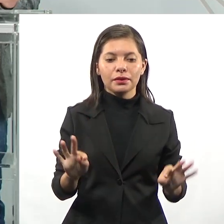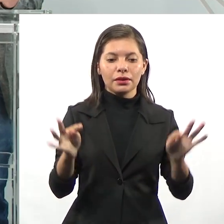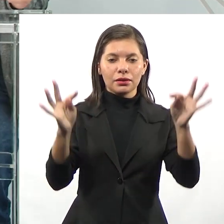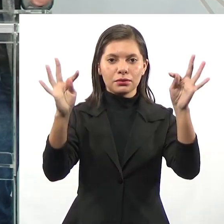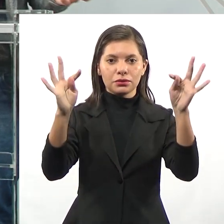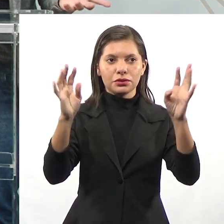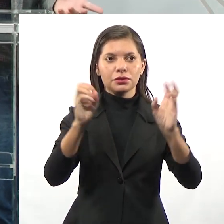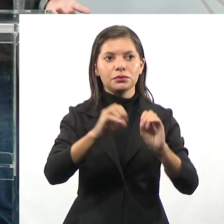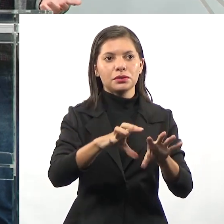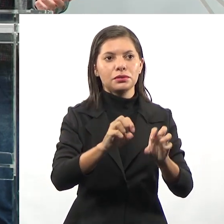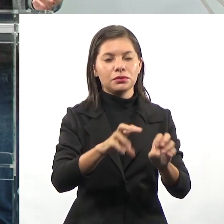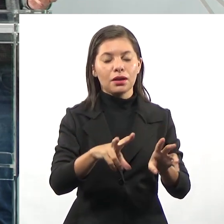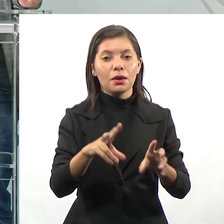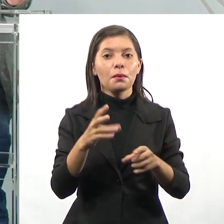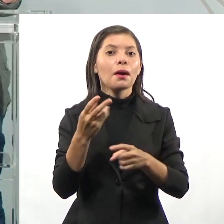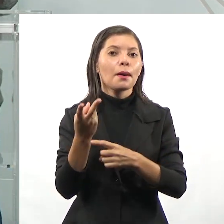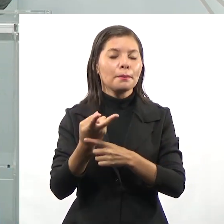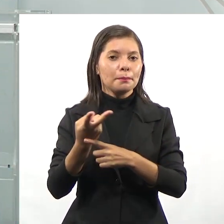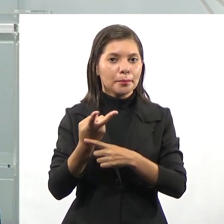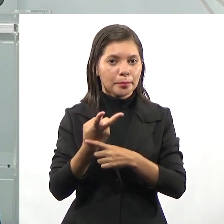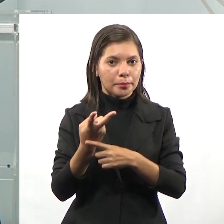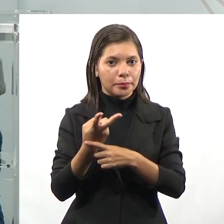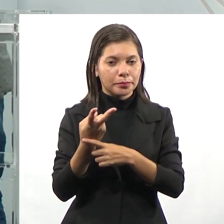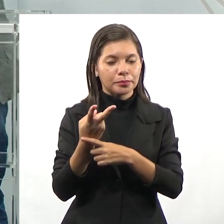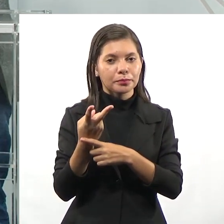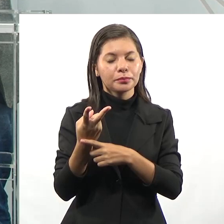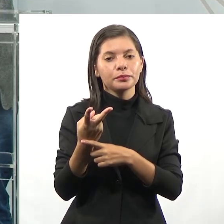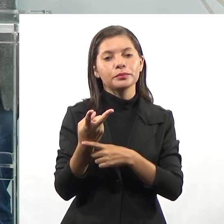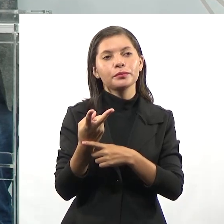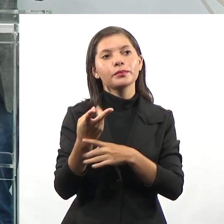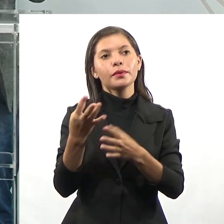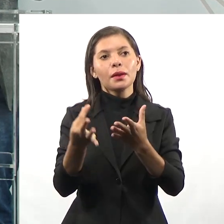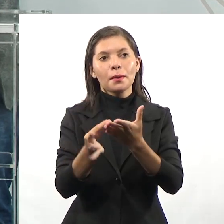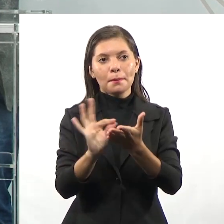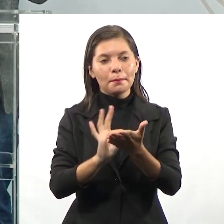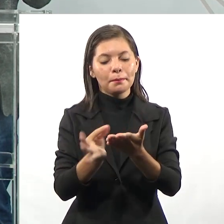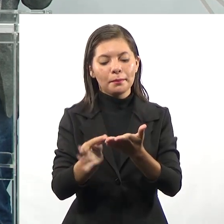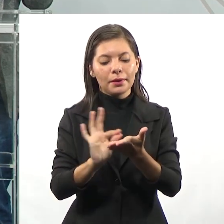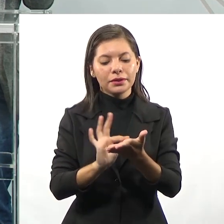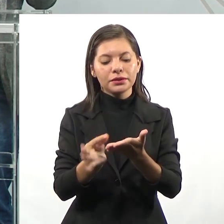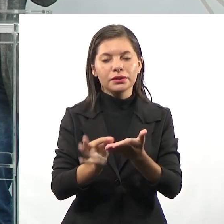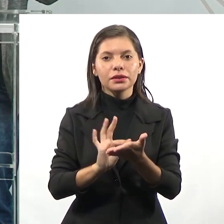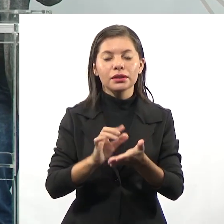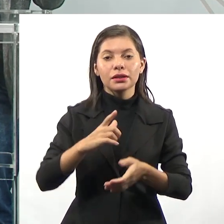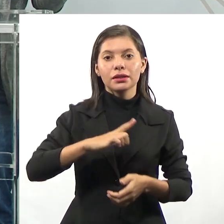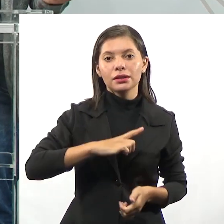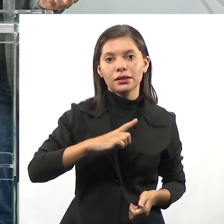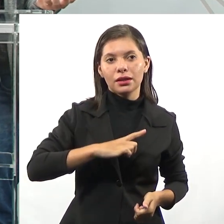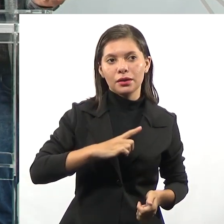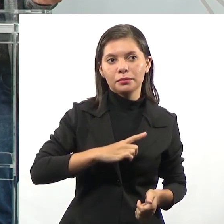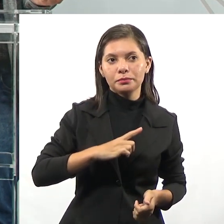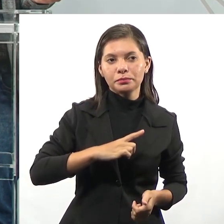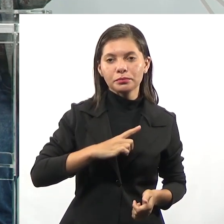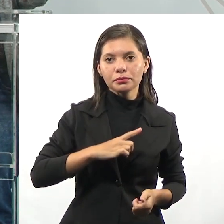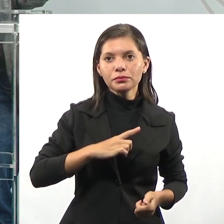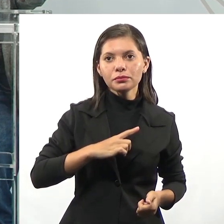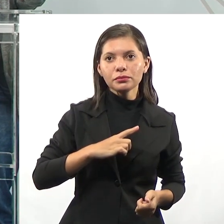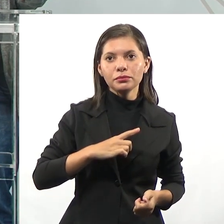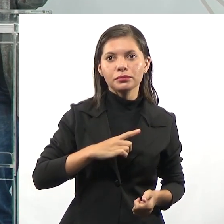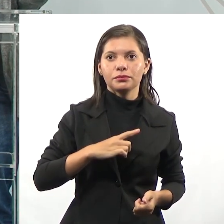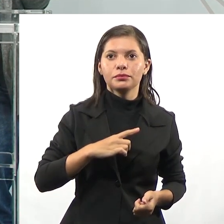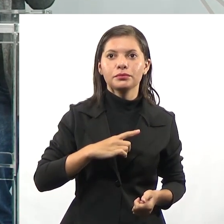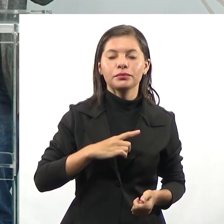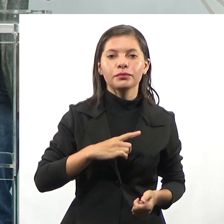sobre tecnologias educacionais, a busca vai retornar tantas páginas que possuem o termo